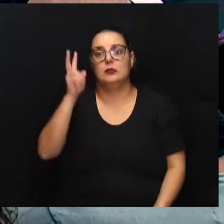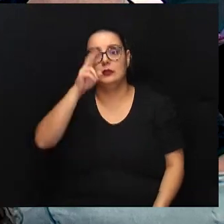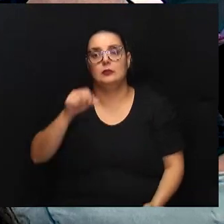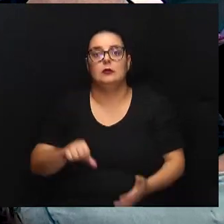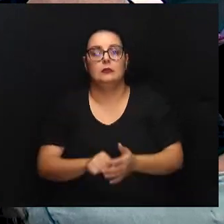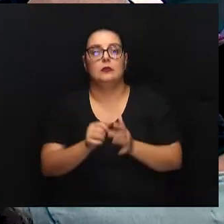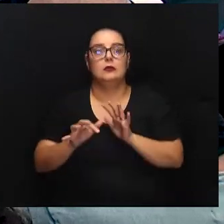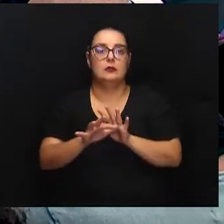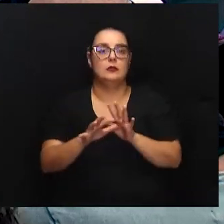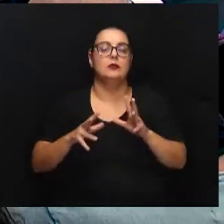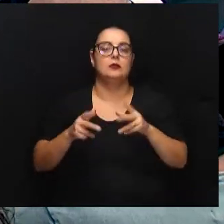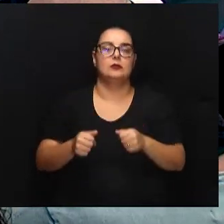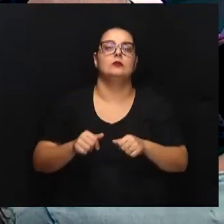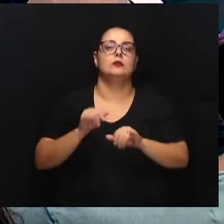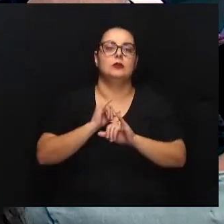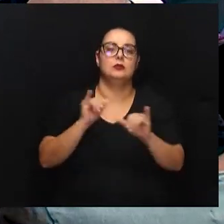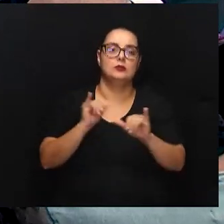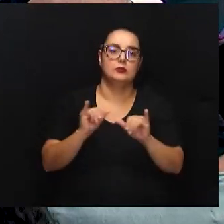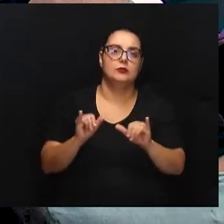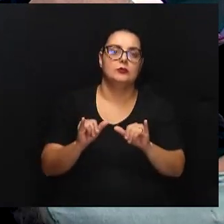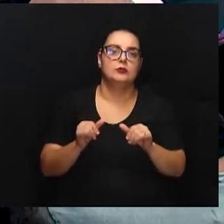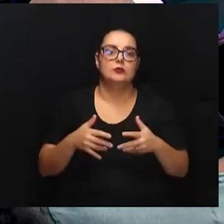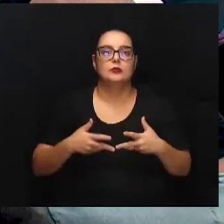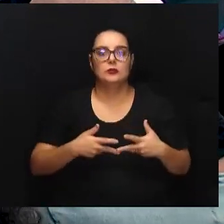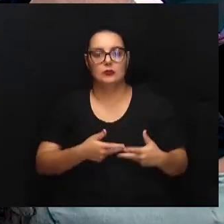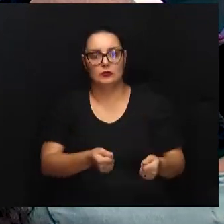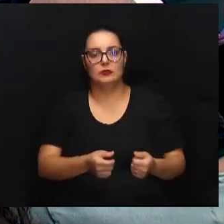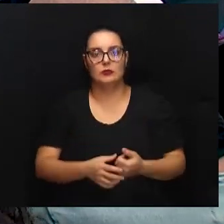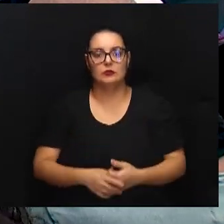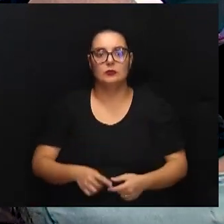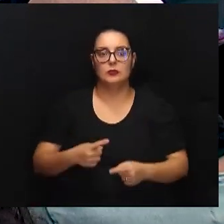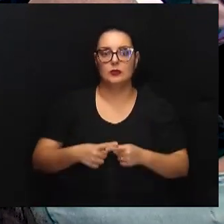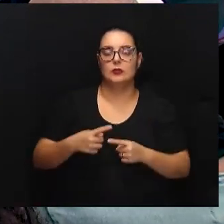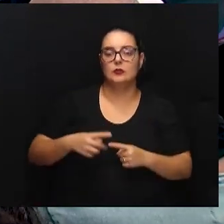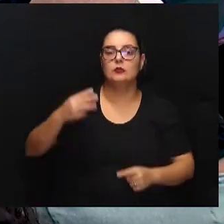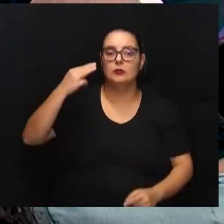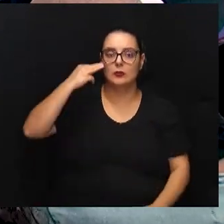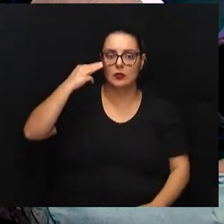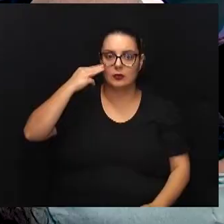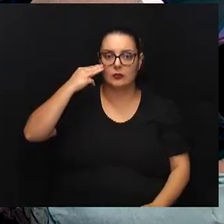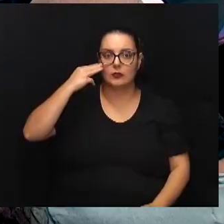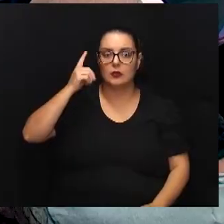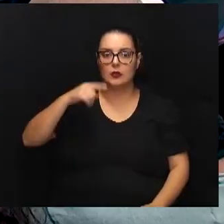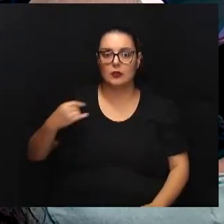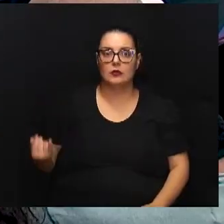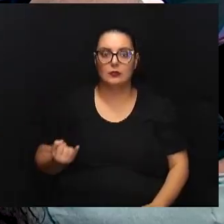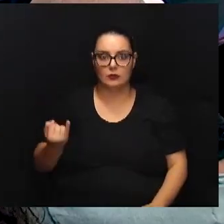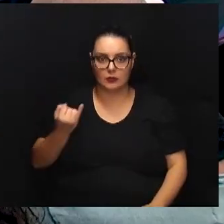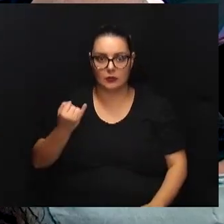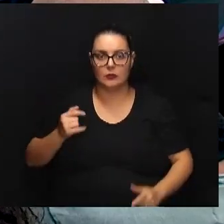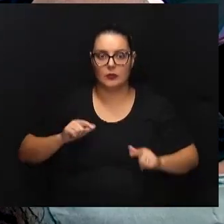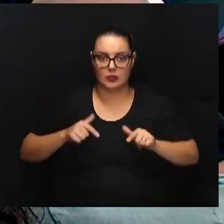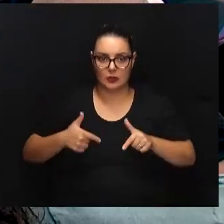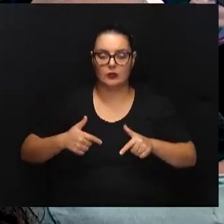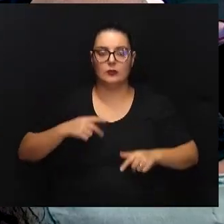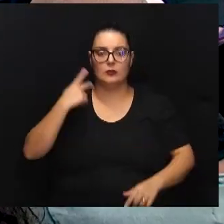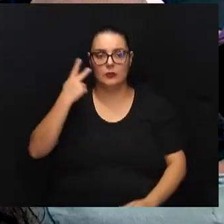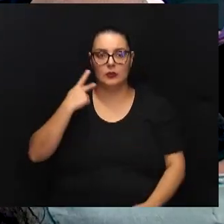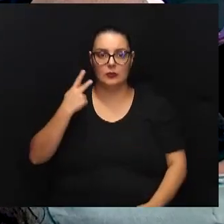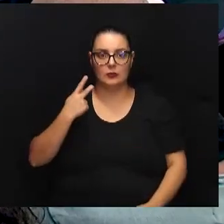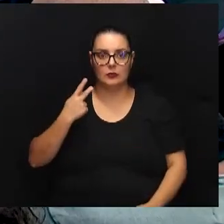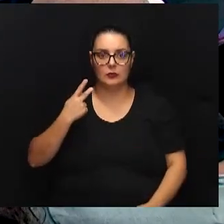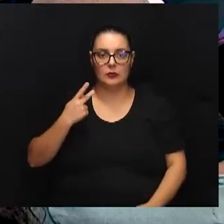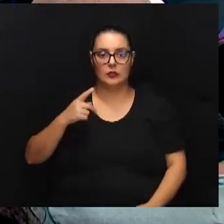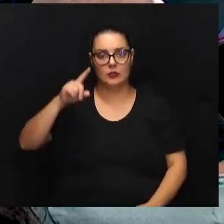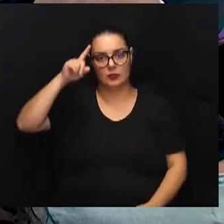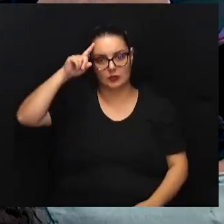para lembrar a primeira parada. Todo mundo vai ser devidamente avisado, convidado, porque memória é fundamental para a